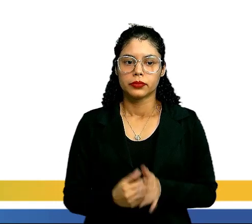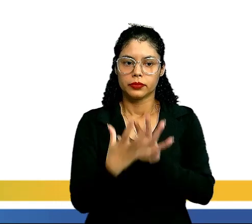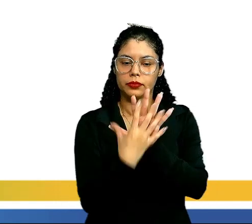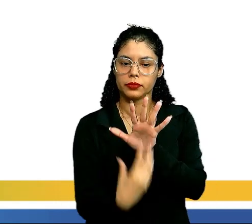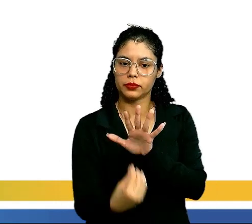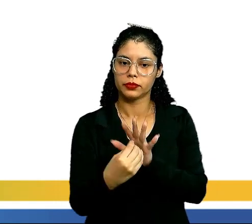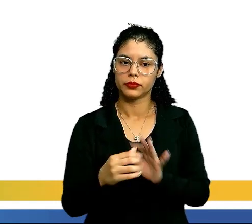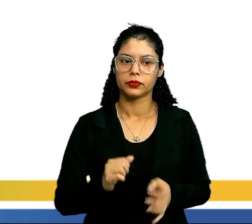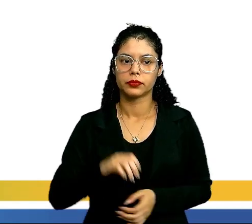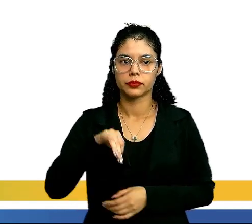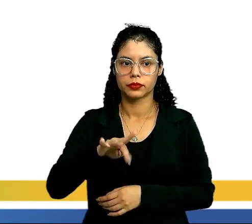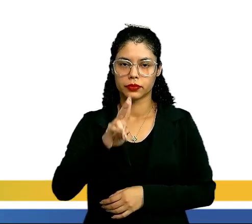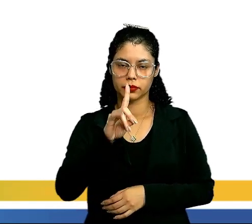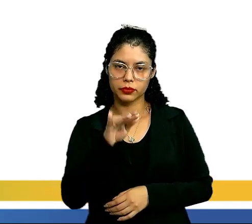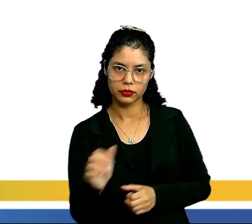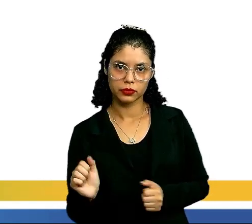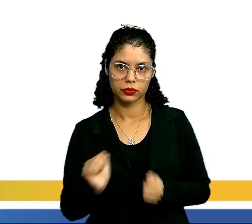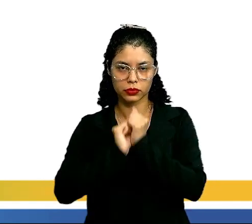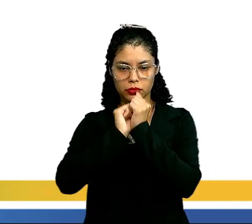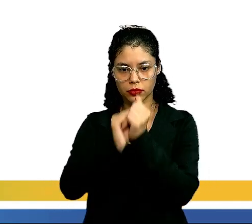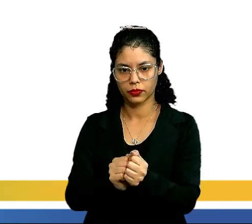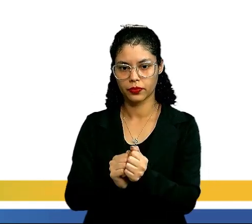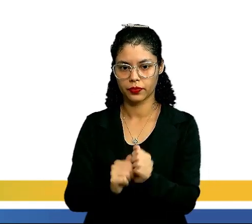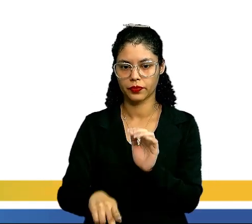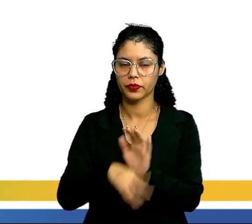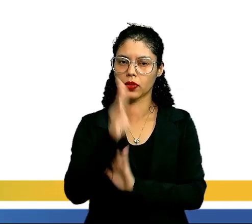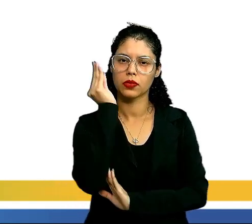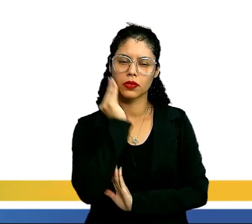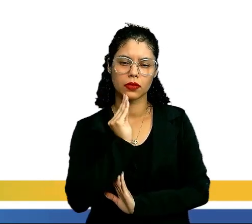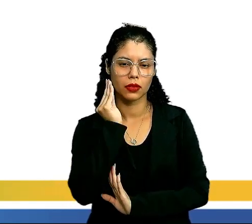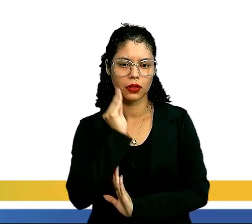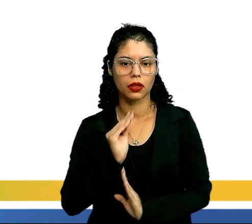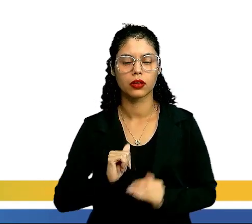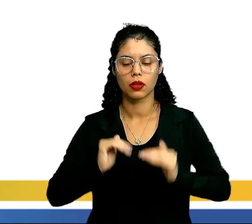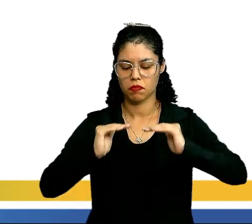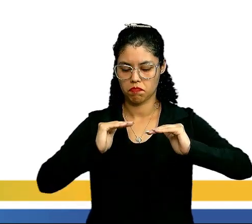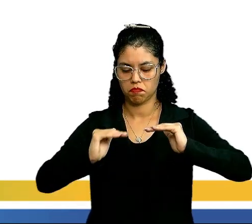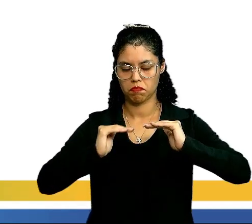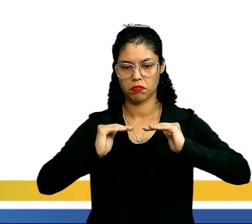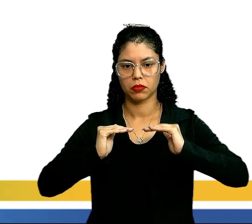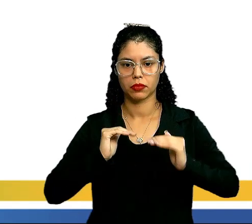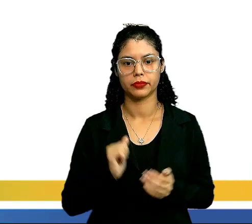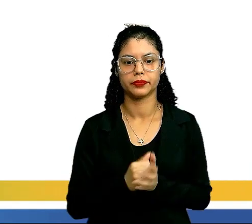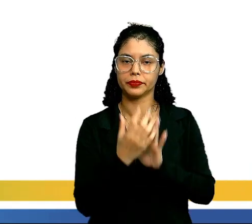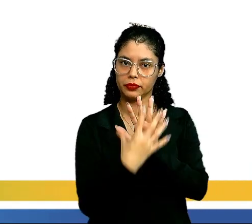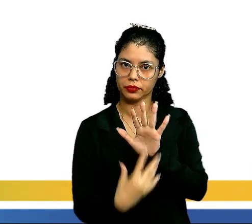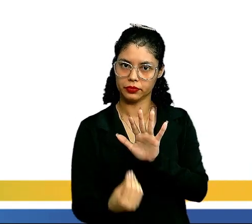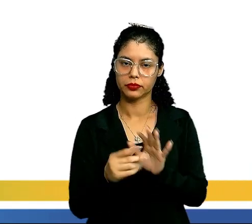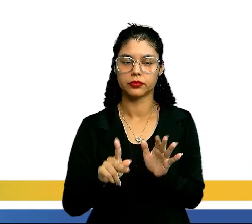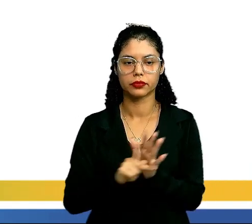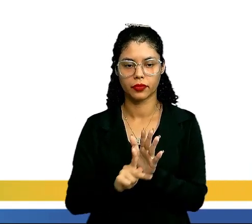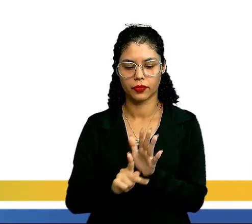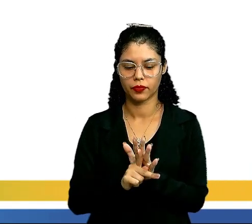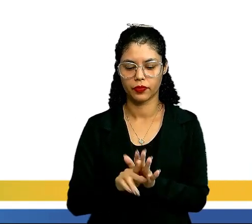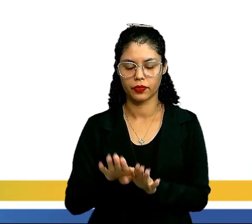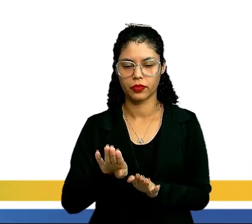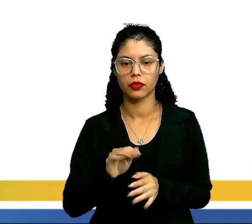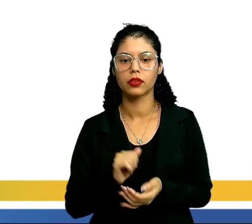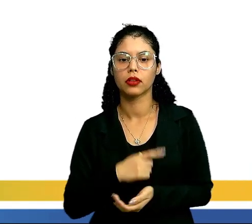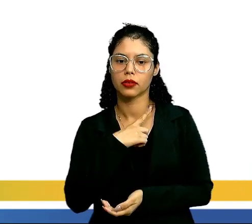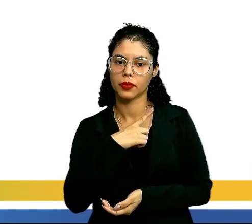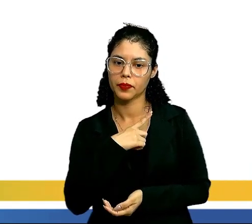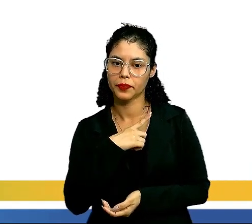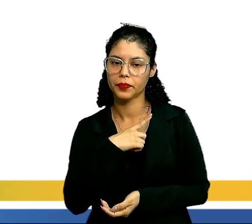projeção de Mercator. Ela vai vir justamente para tentar trazer um equilíbrio nessa projeção que distorce